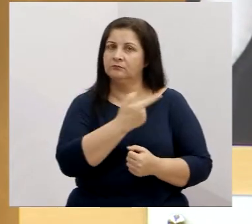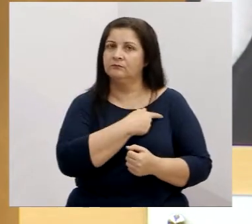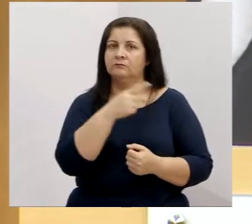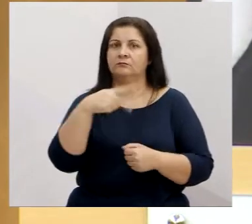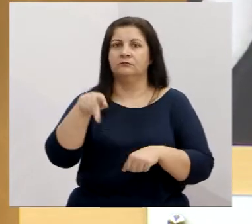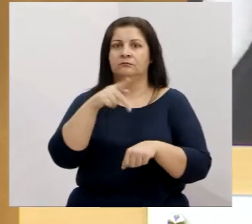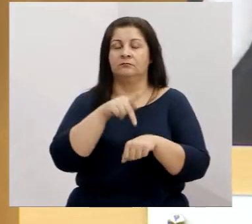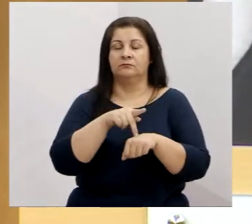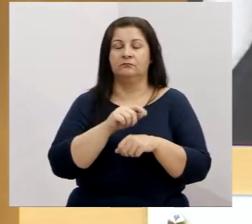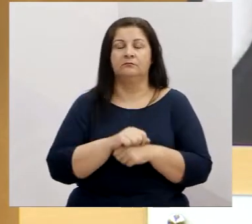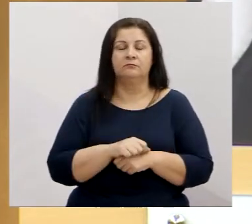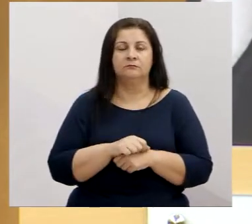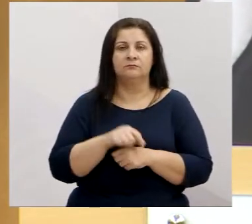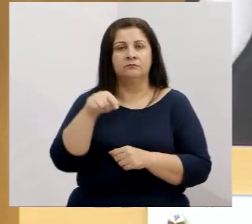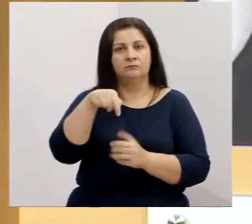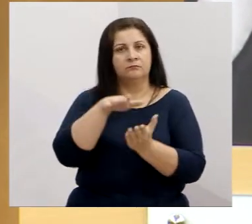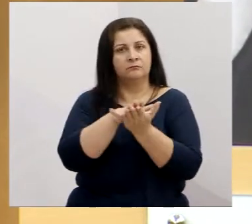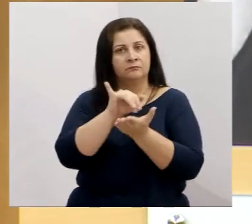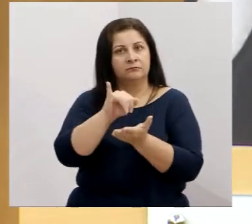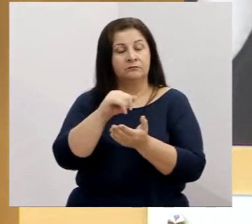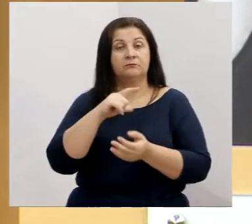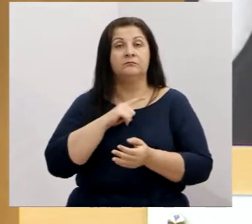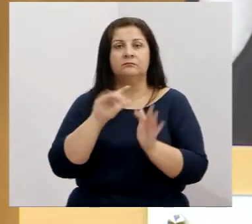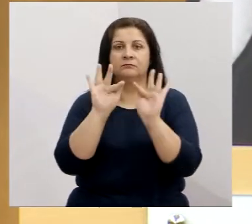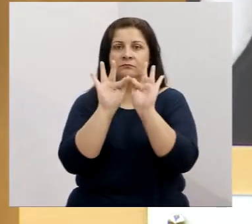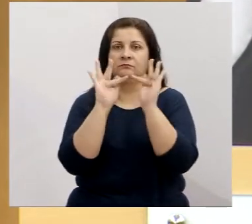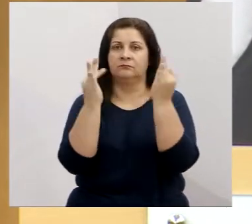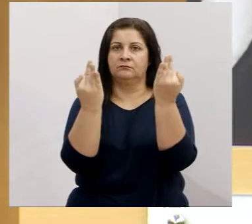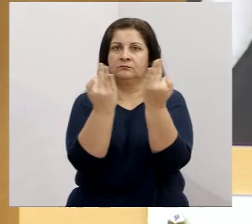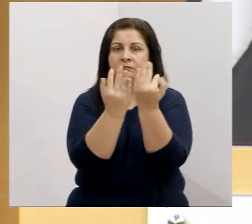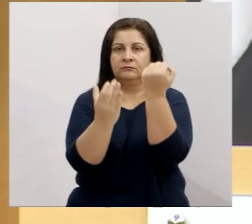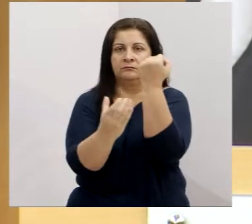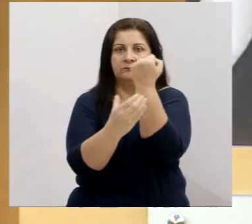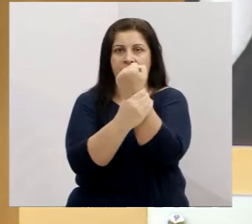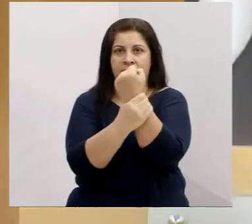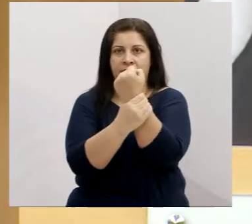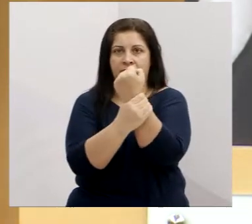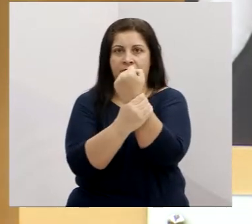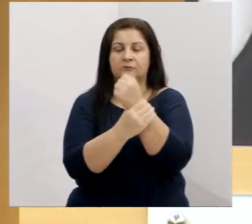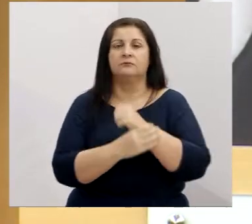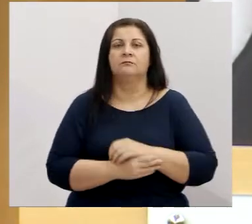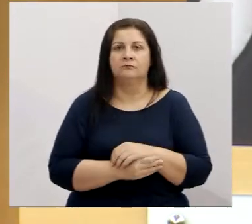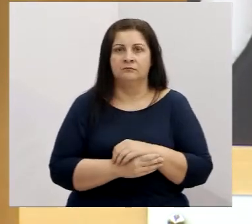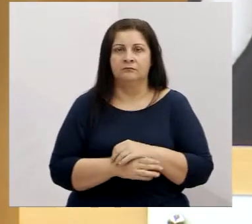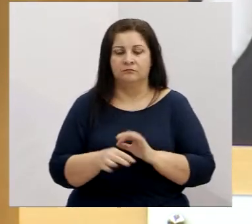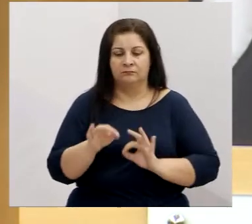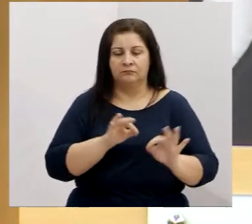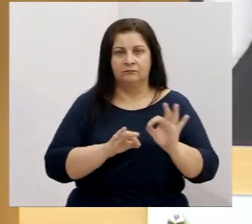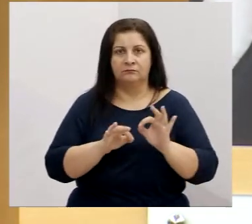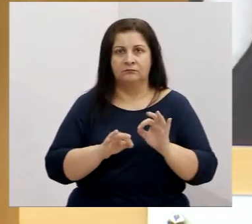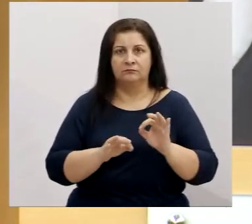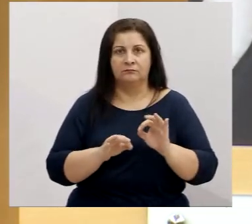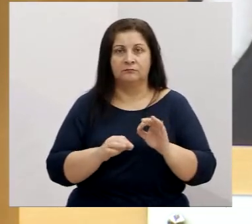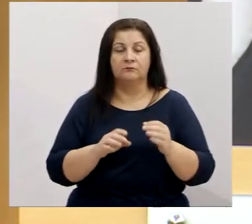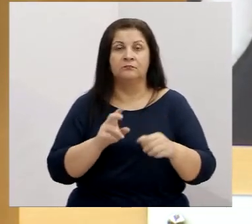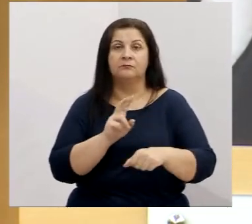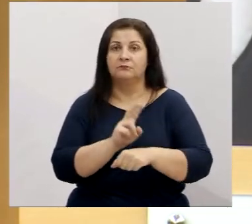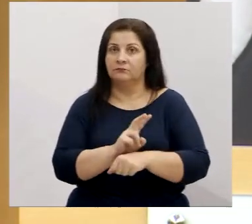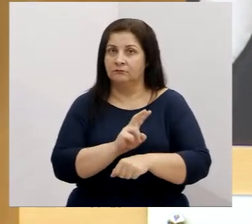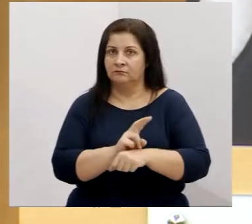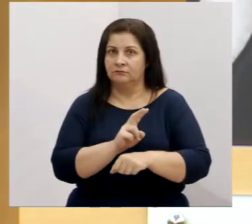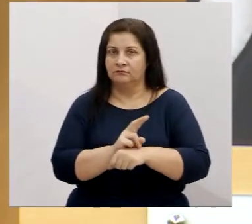em Jacareí temos a família segura programa voltado à prevenção e enfrentamento